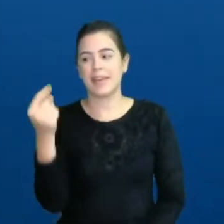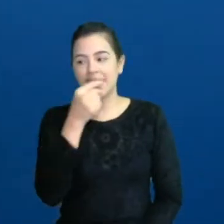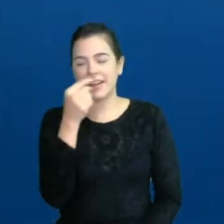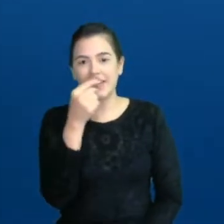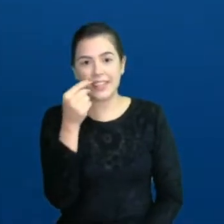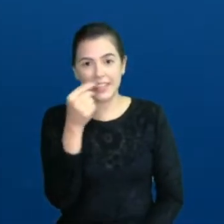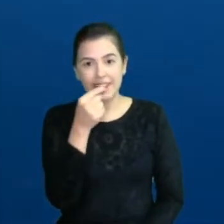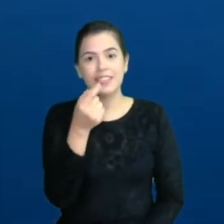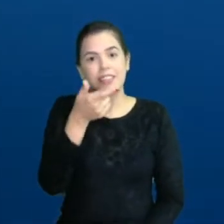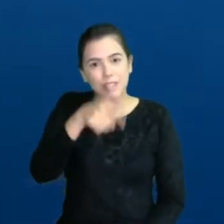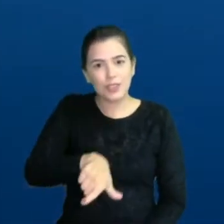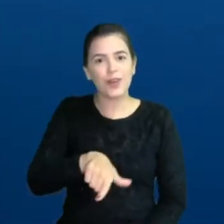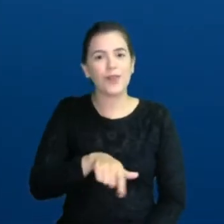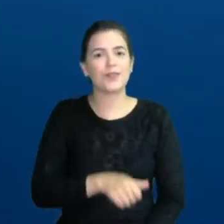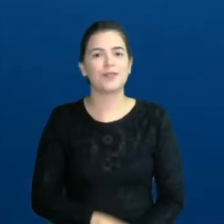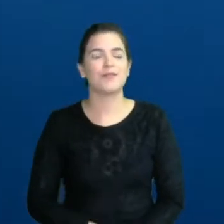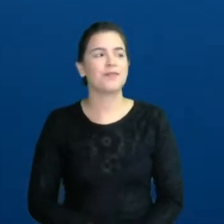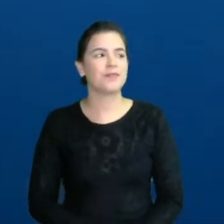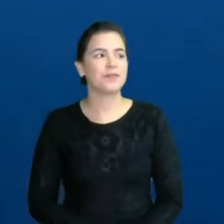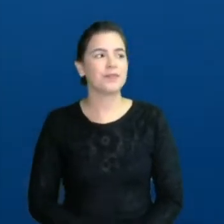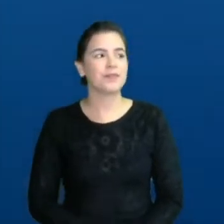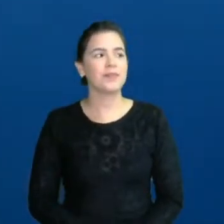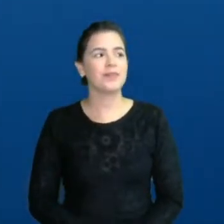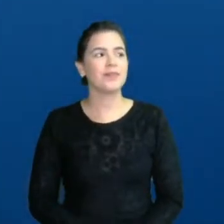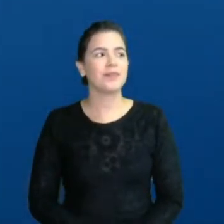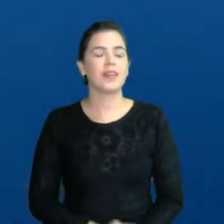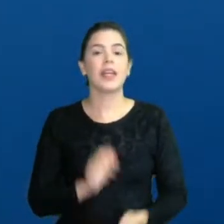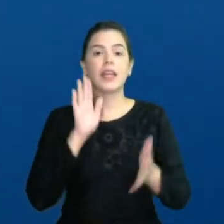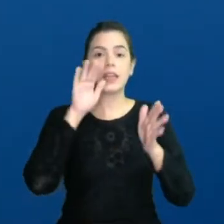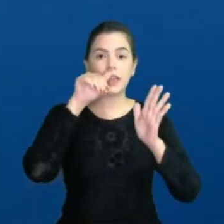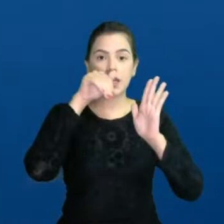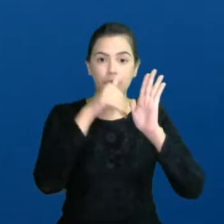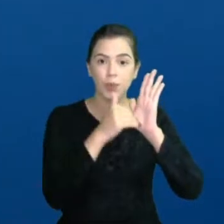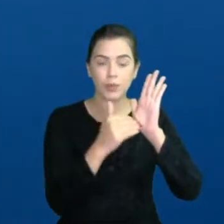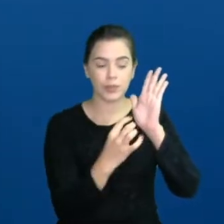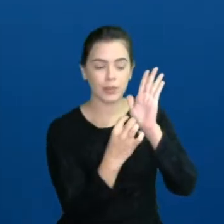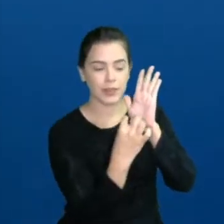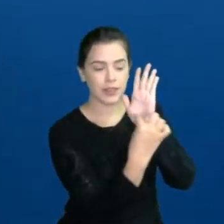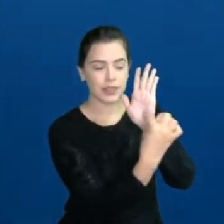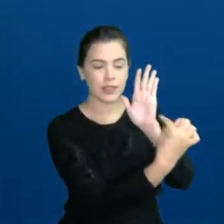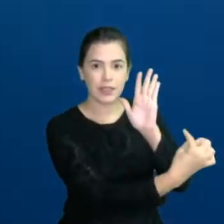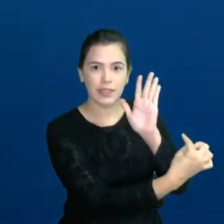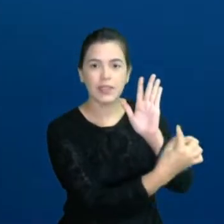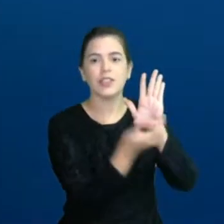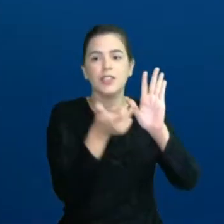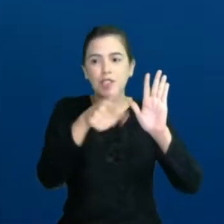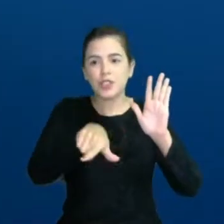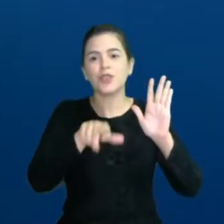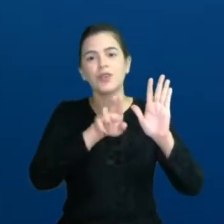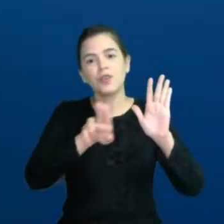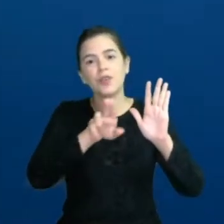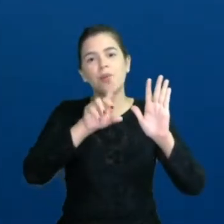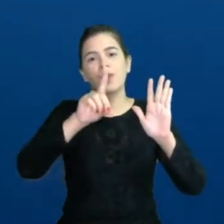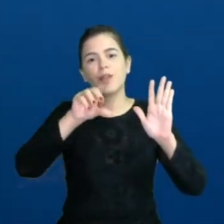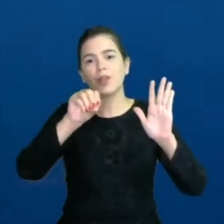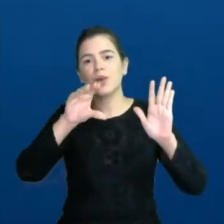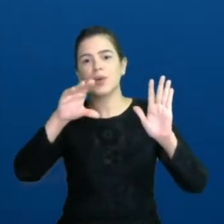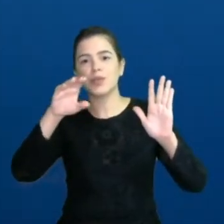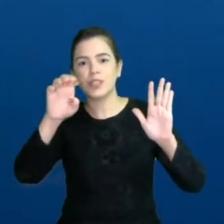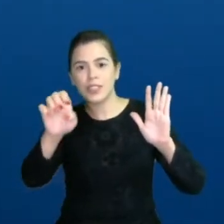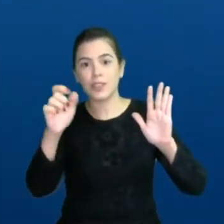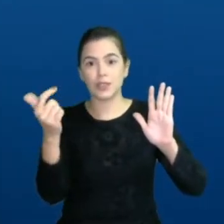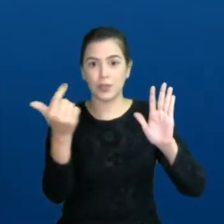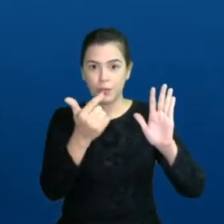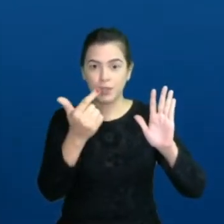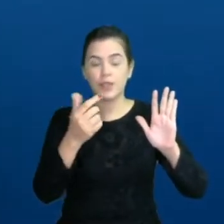aqui e aqui. E na nossa última linha aparece de novo o nome doce 2 vezes. Por que